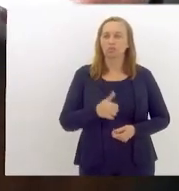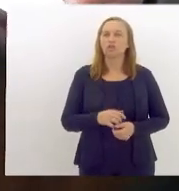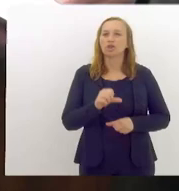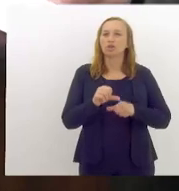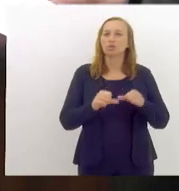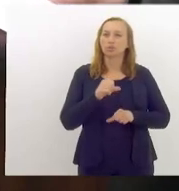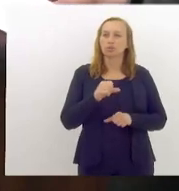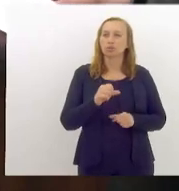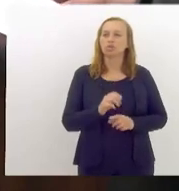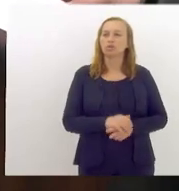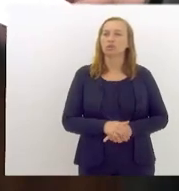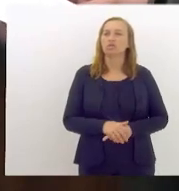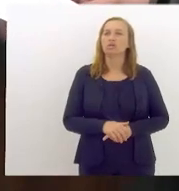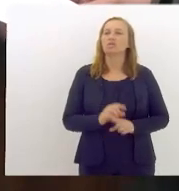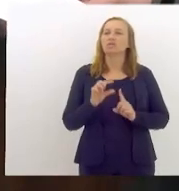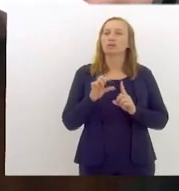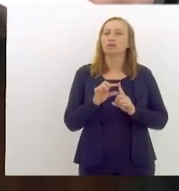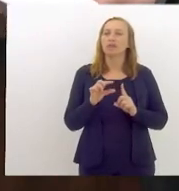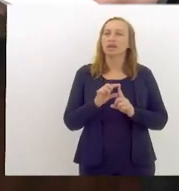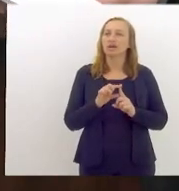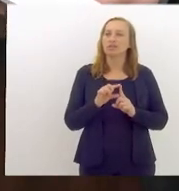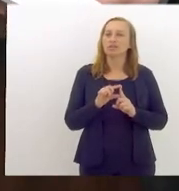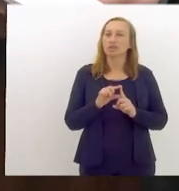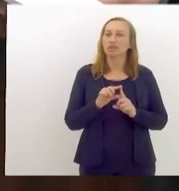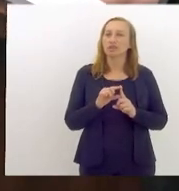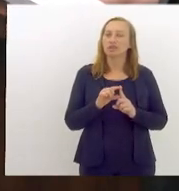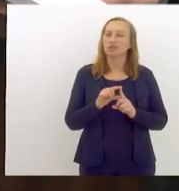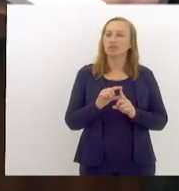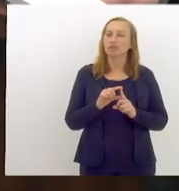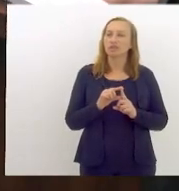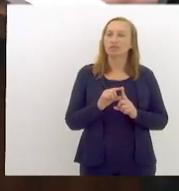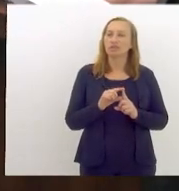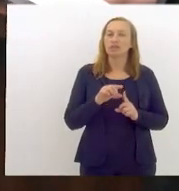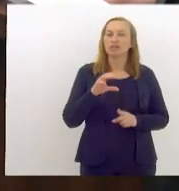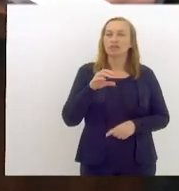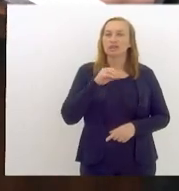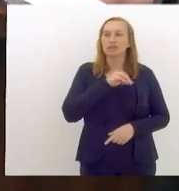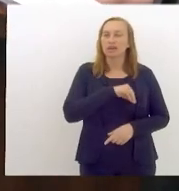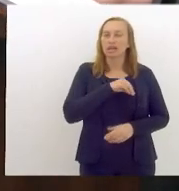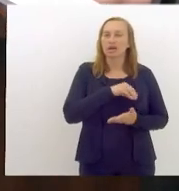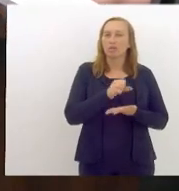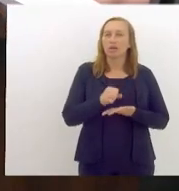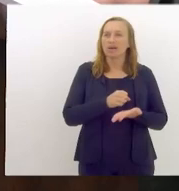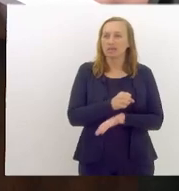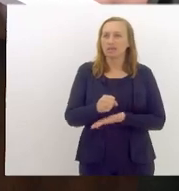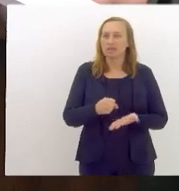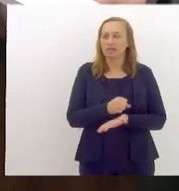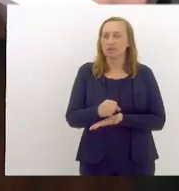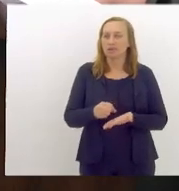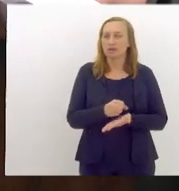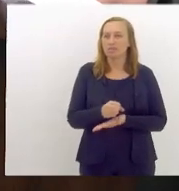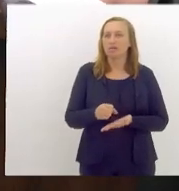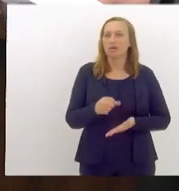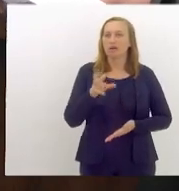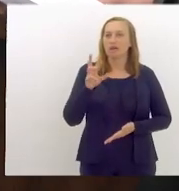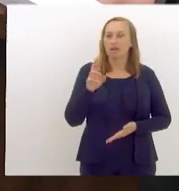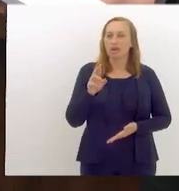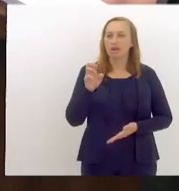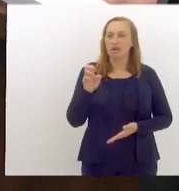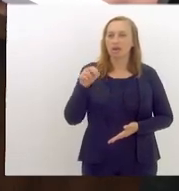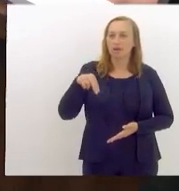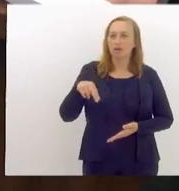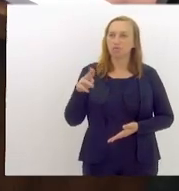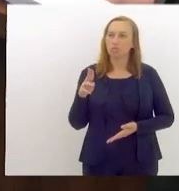trocou a palavra salário base por remuneração